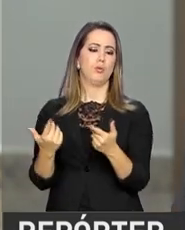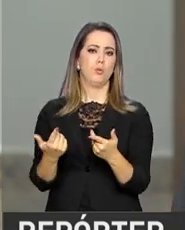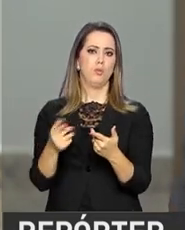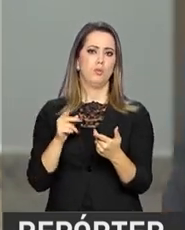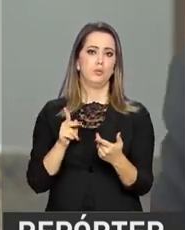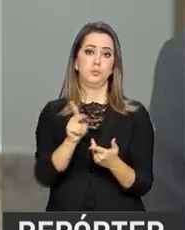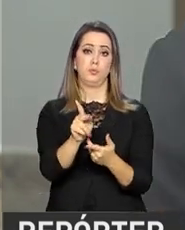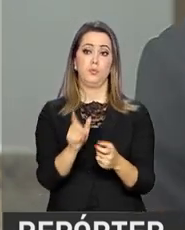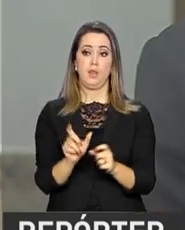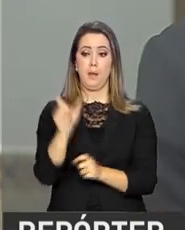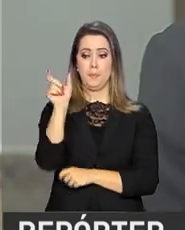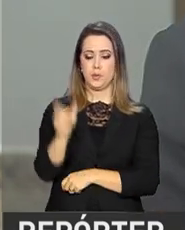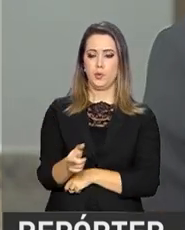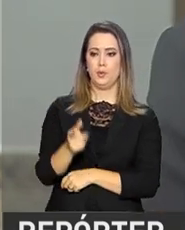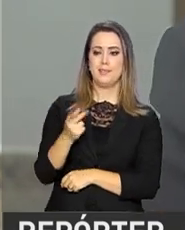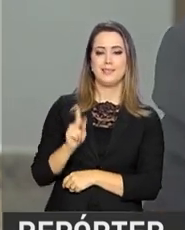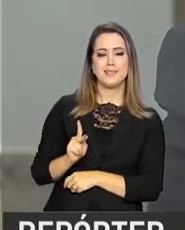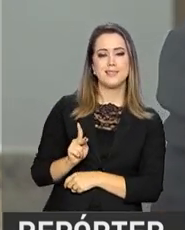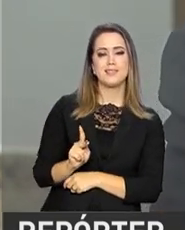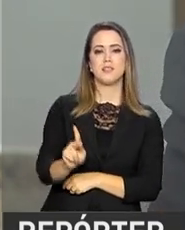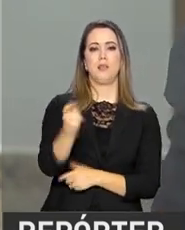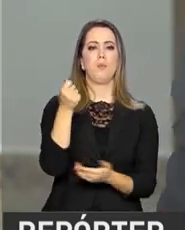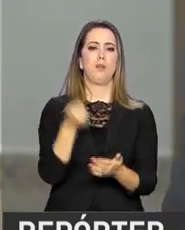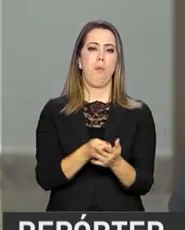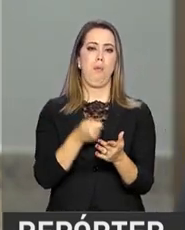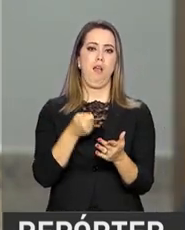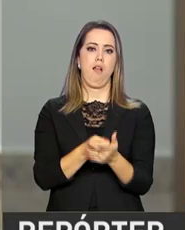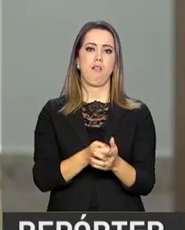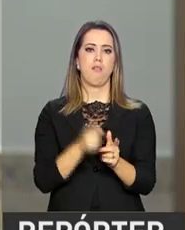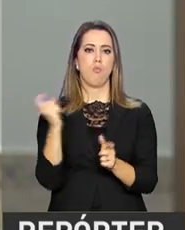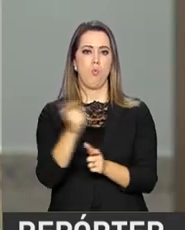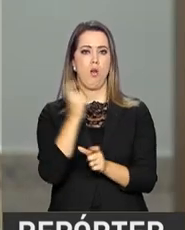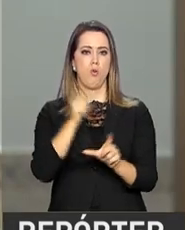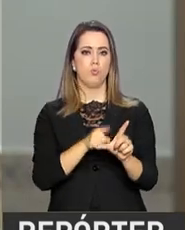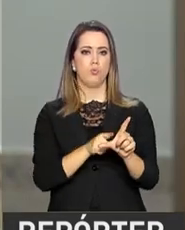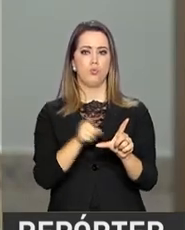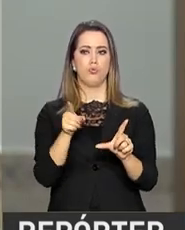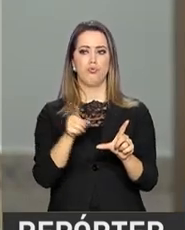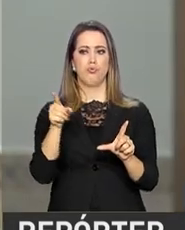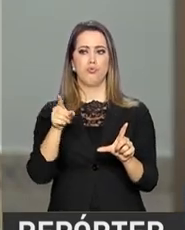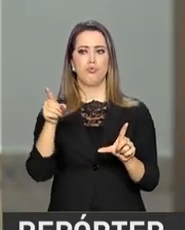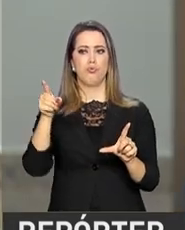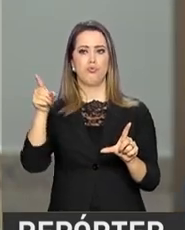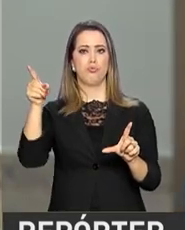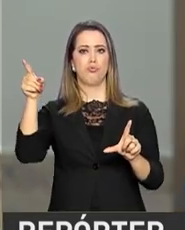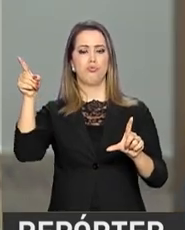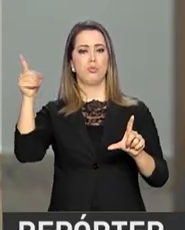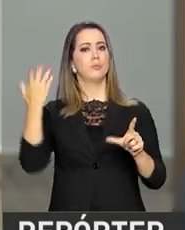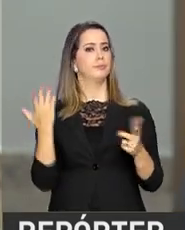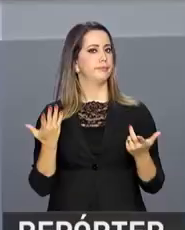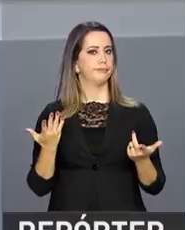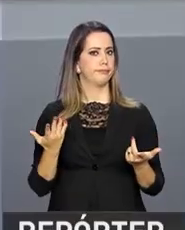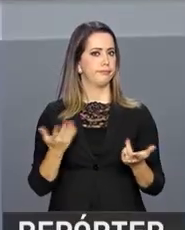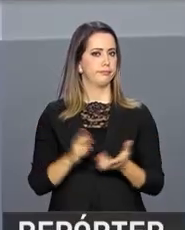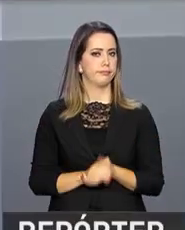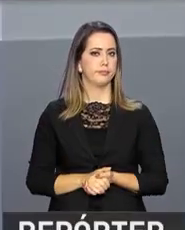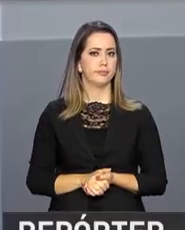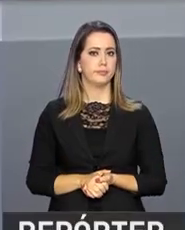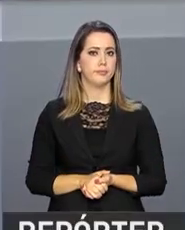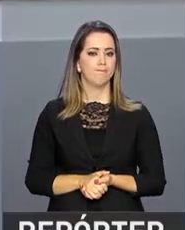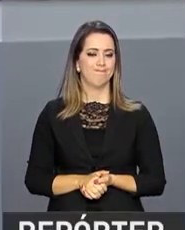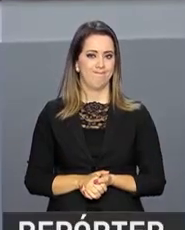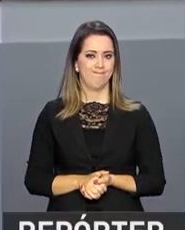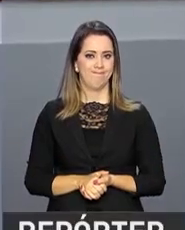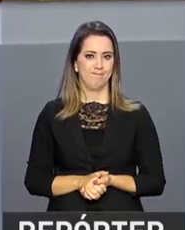o consumidor não está sendo beneficiado por esse é por essa nova política a